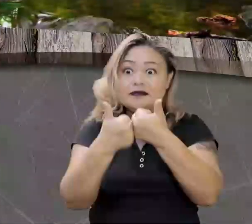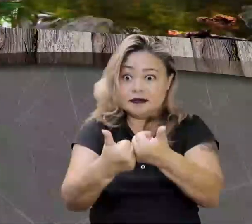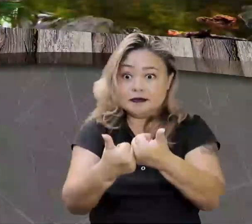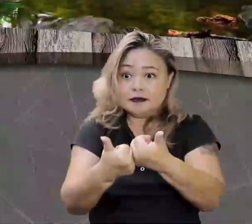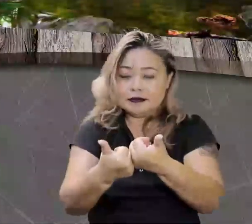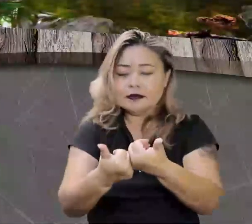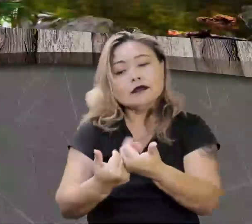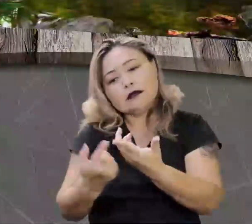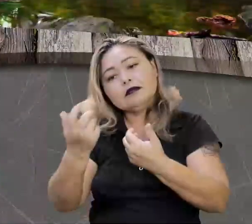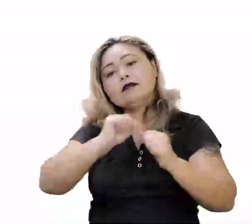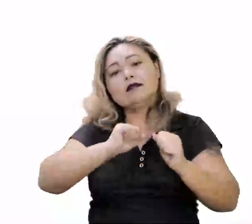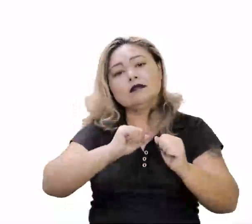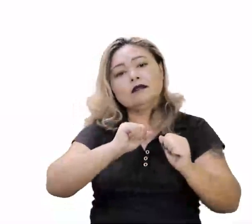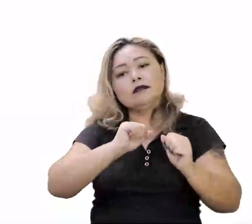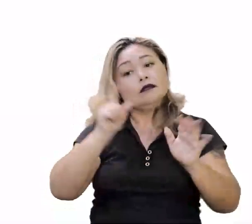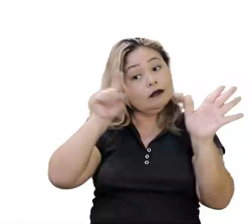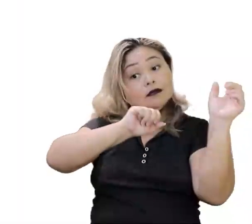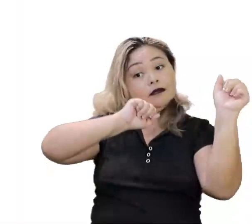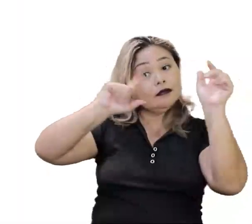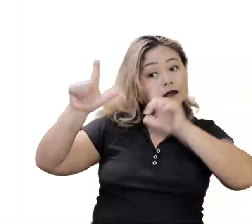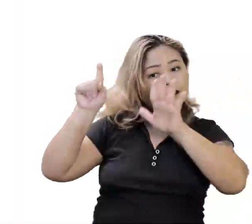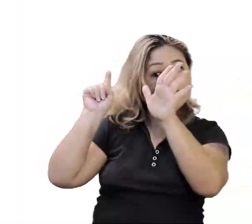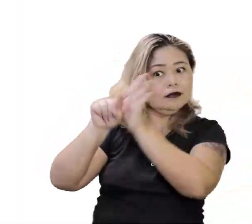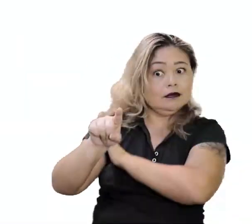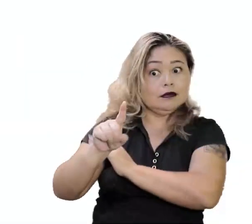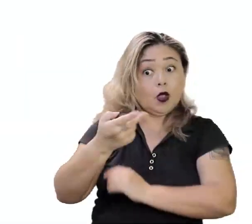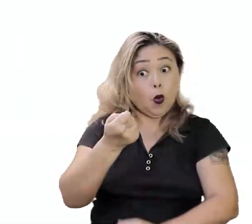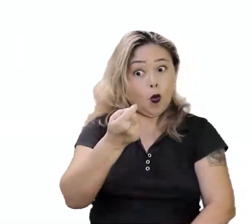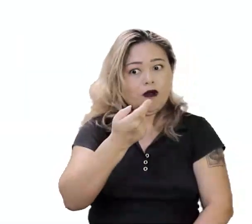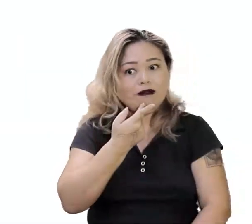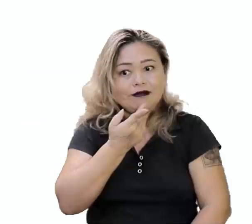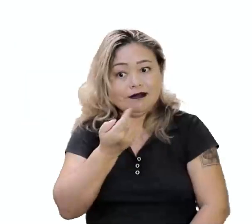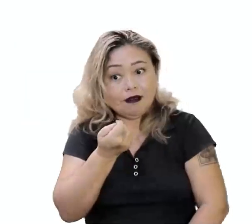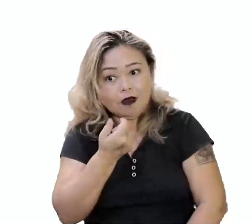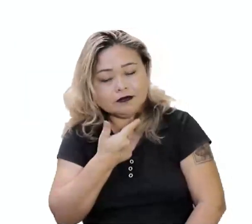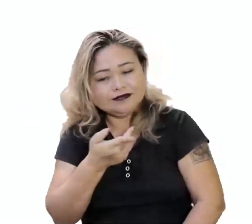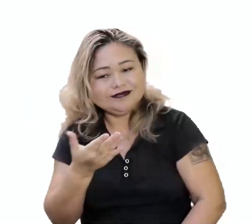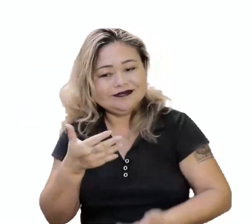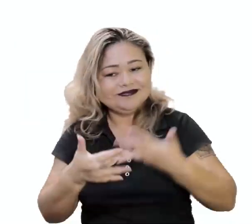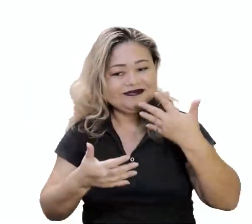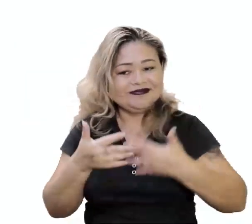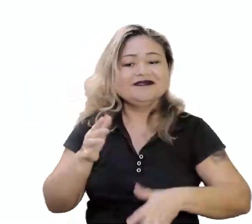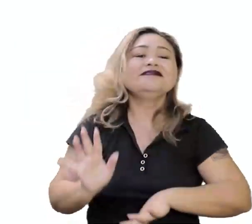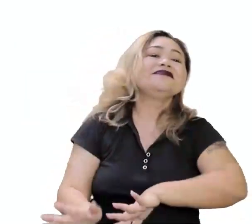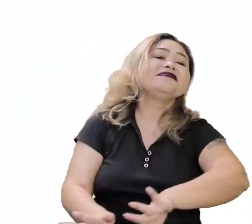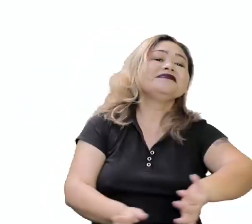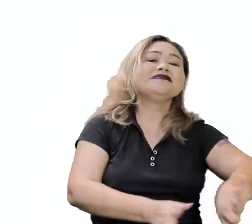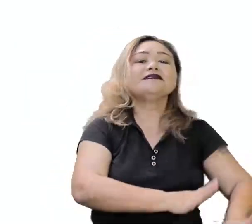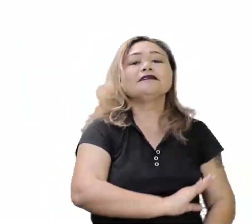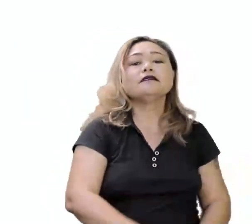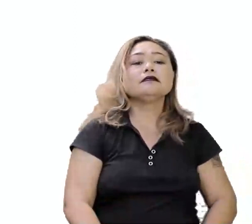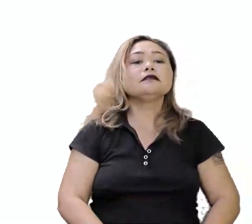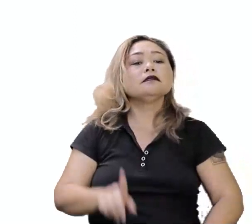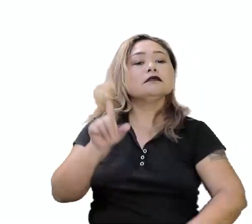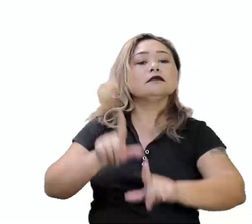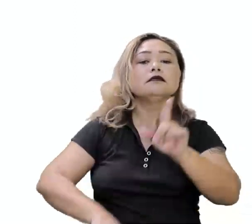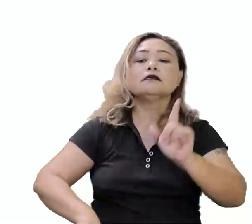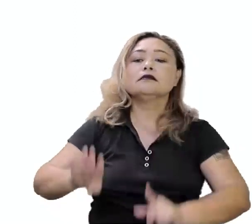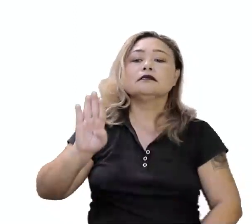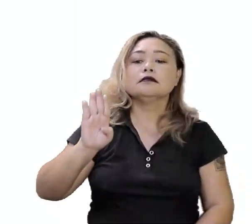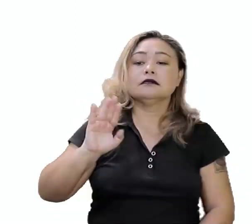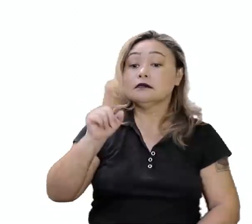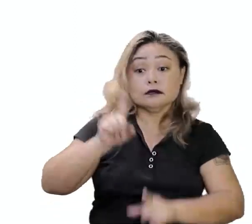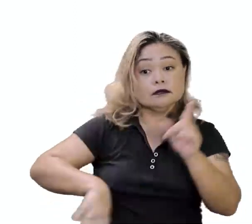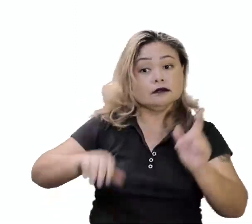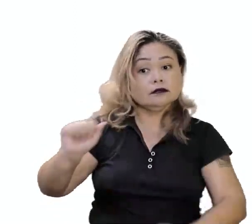bom? Vamos voltar para a questão, quase sai, não sei nem o quê. Letra A. Então, esses